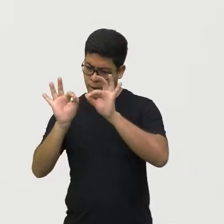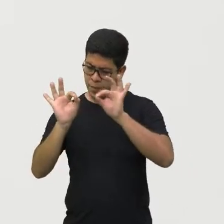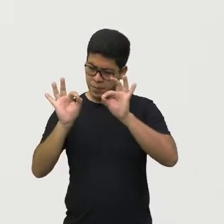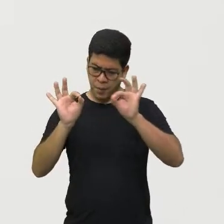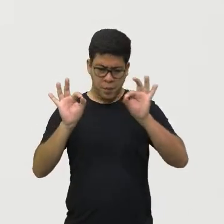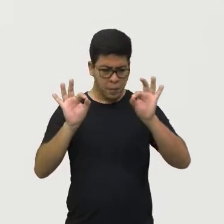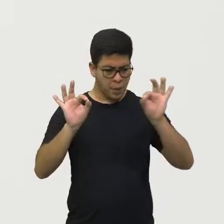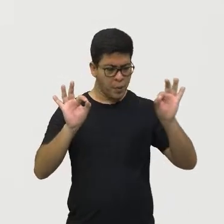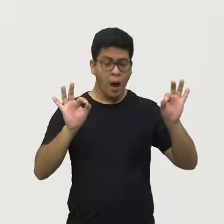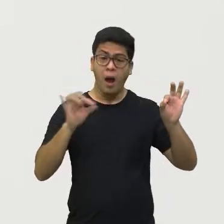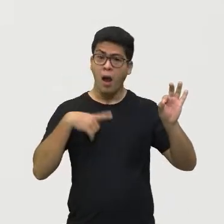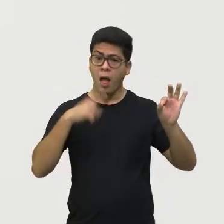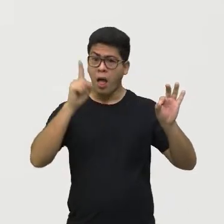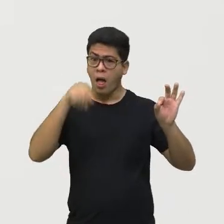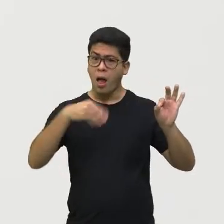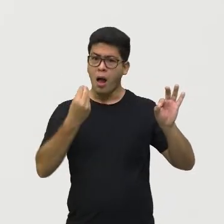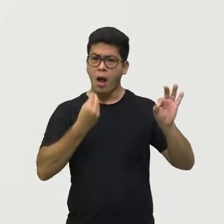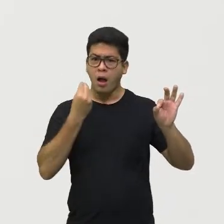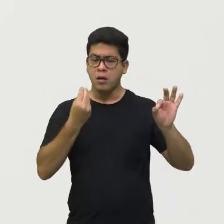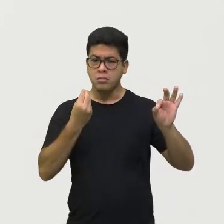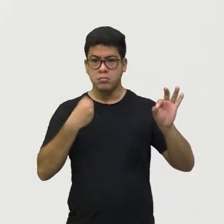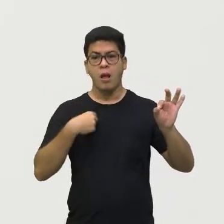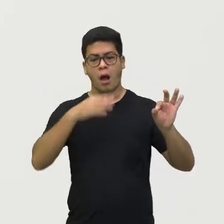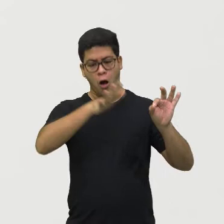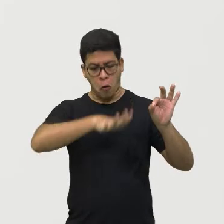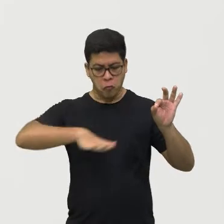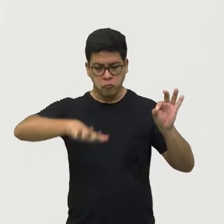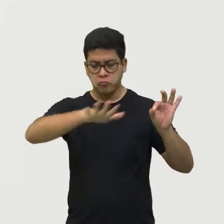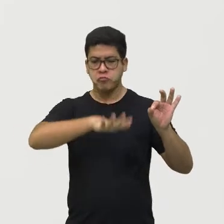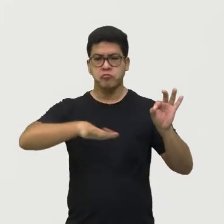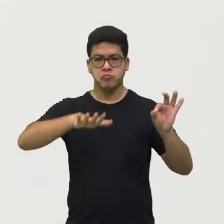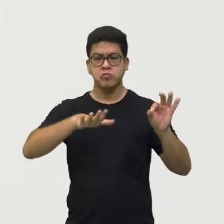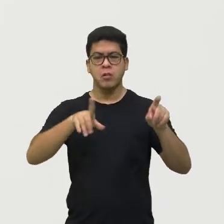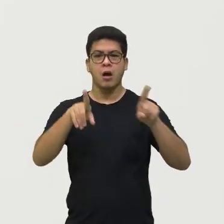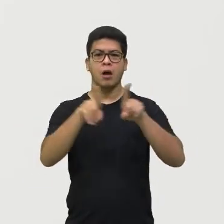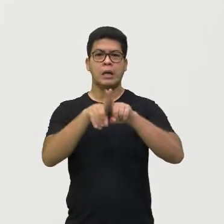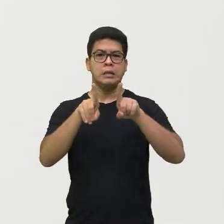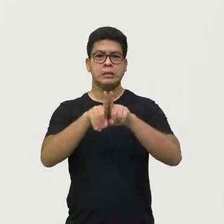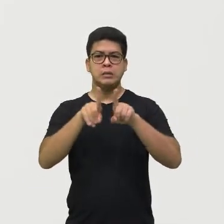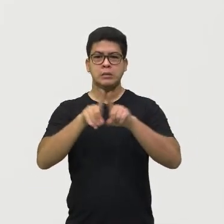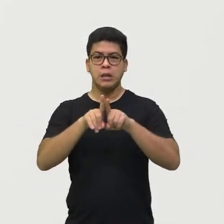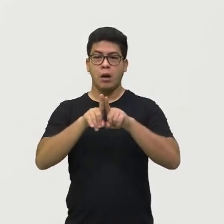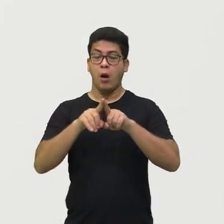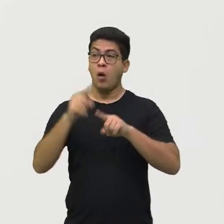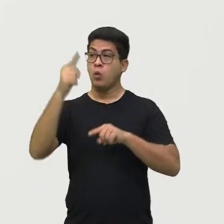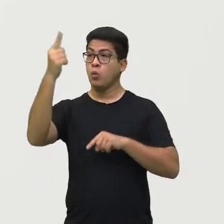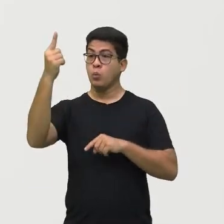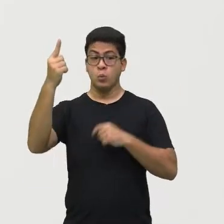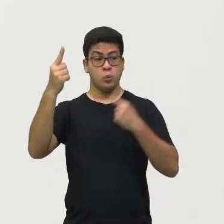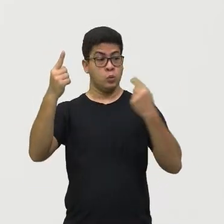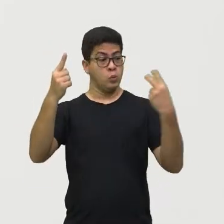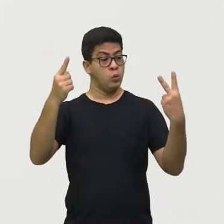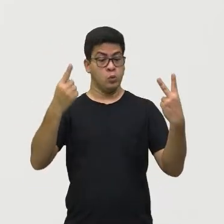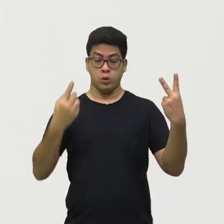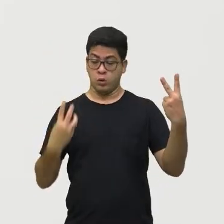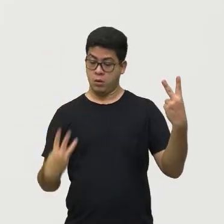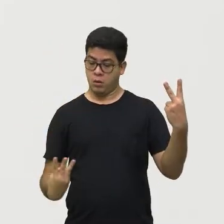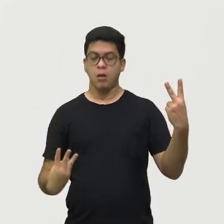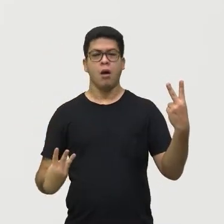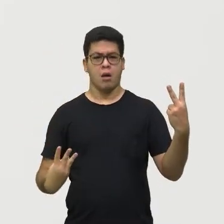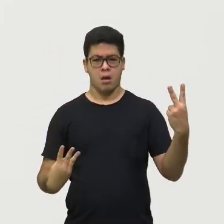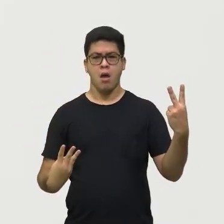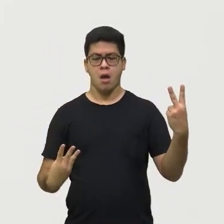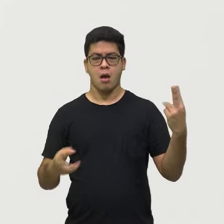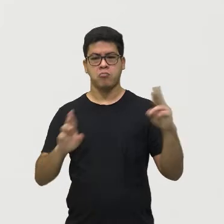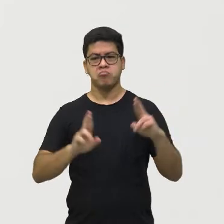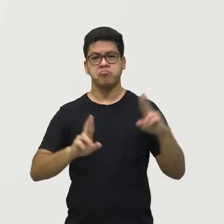é exatamente a nossa superfície equipotencial para três pontos diferentes aí. Não esqueça, então, desse conceito, que